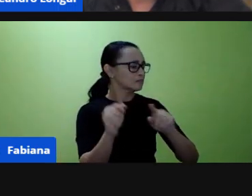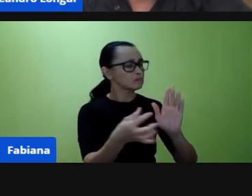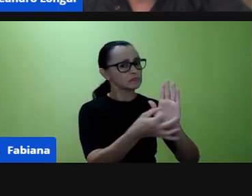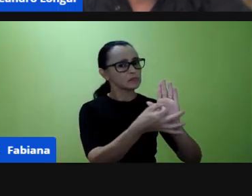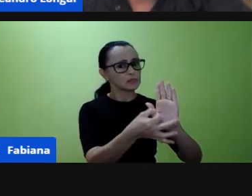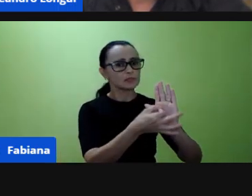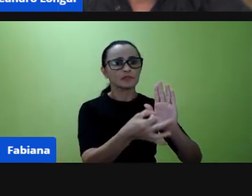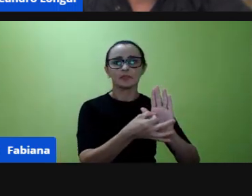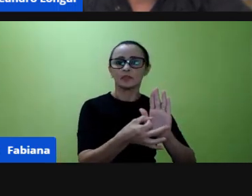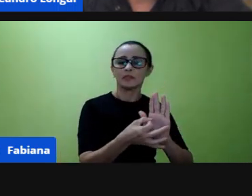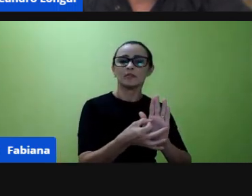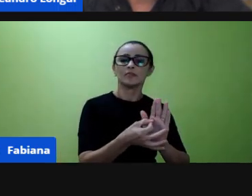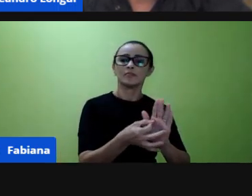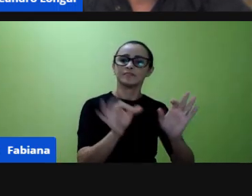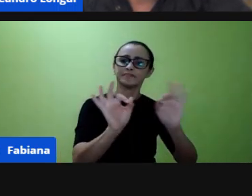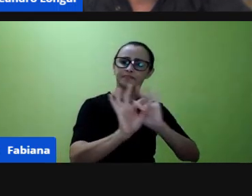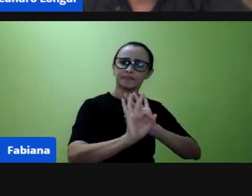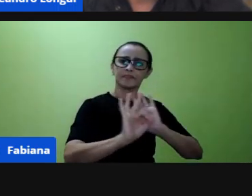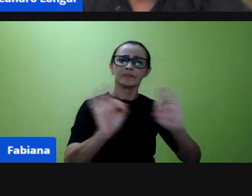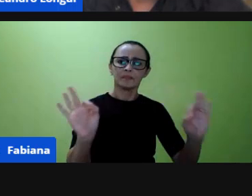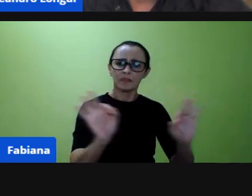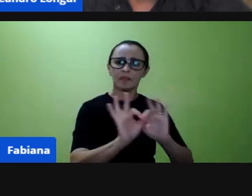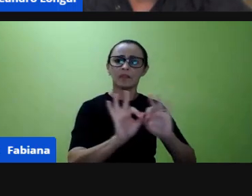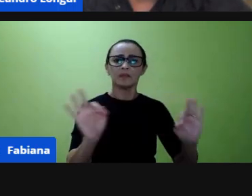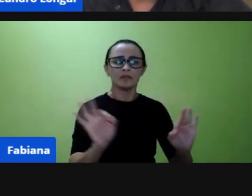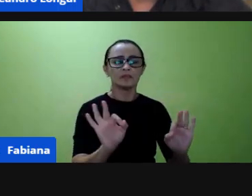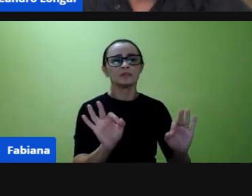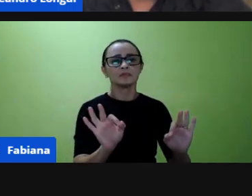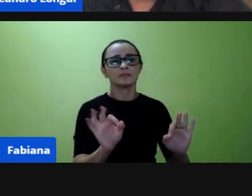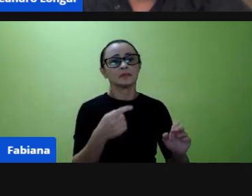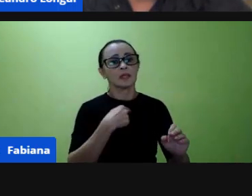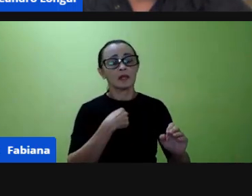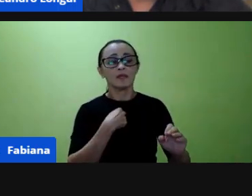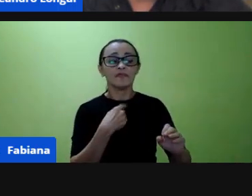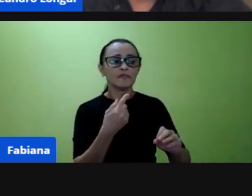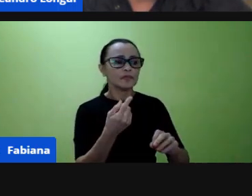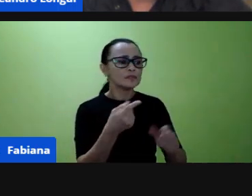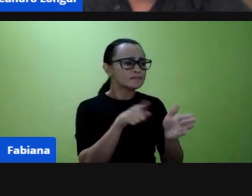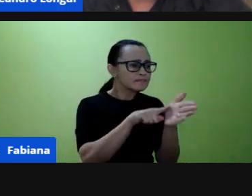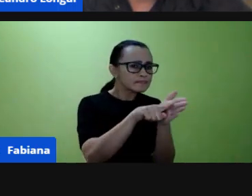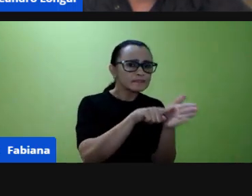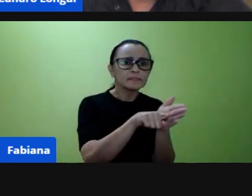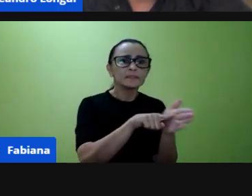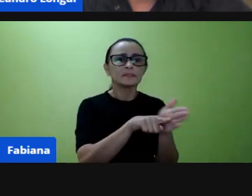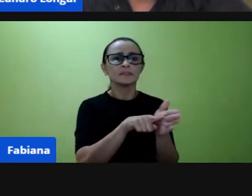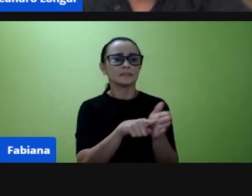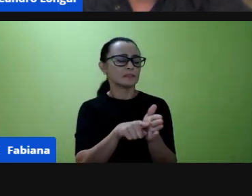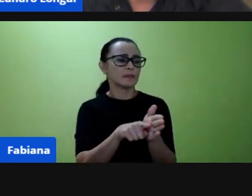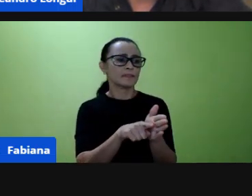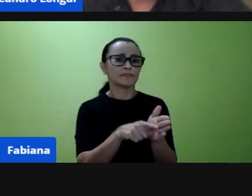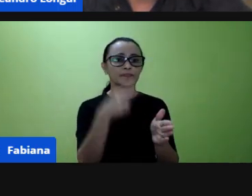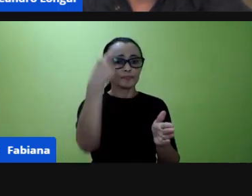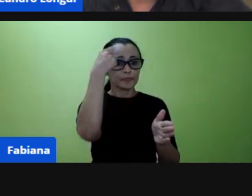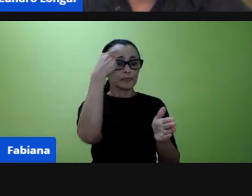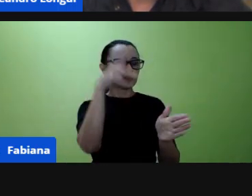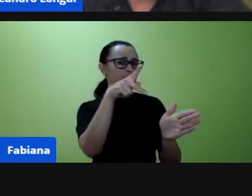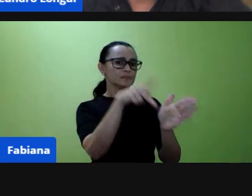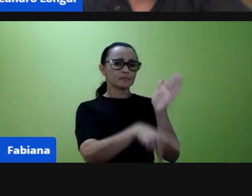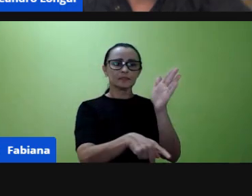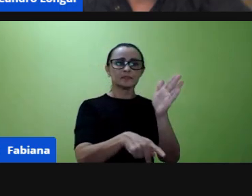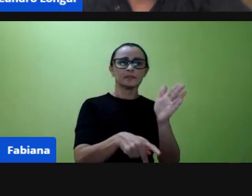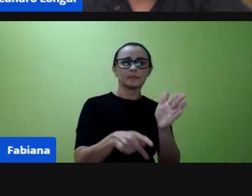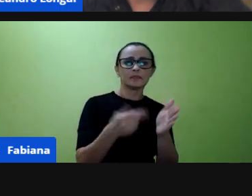para a gente fazer assim, assim, assim. E aí eu fui estudar. E aí planejei, pensei em uma aula onde